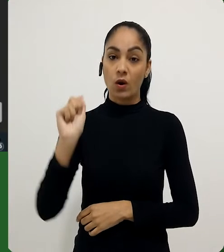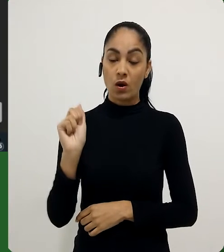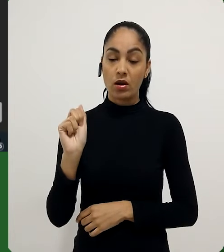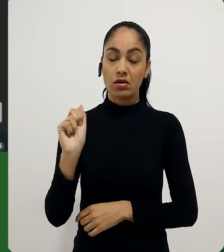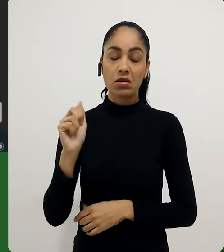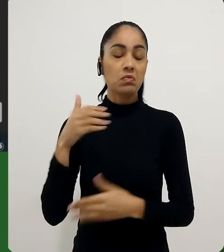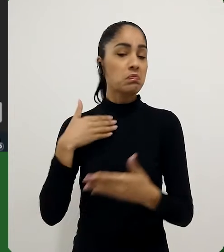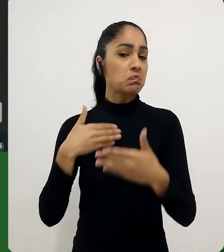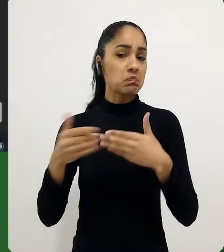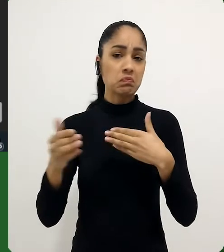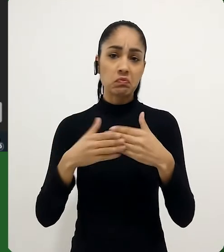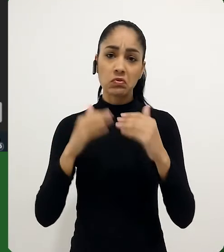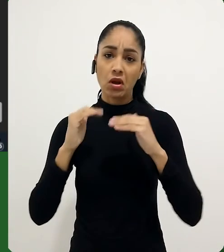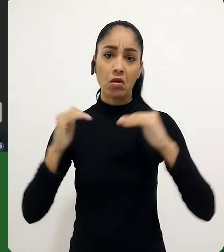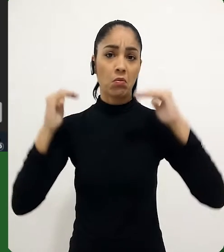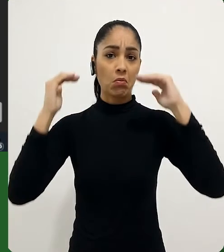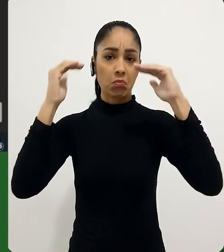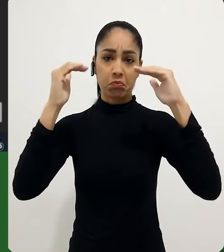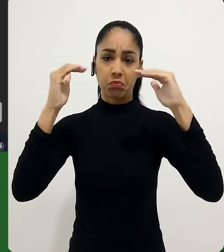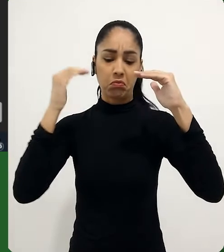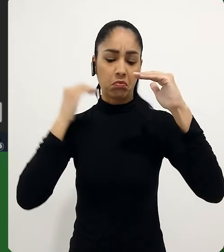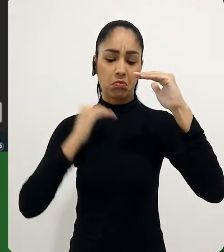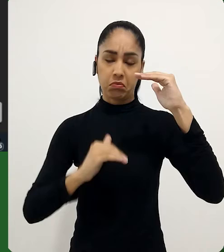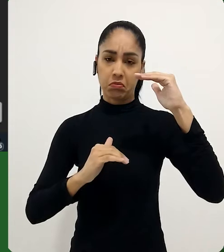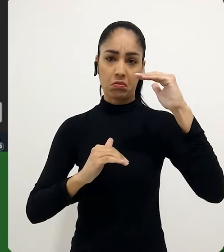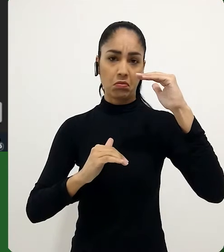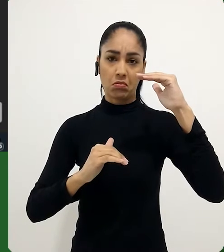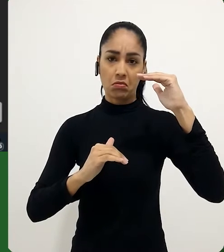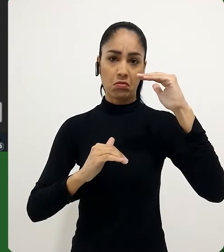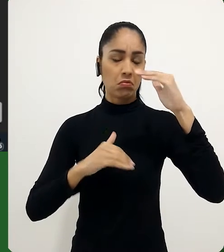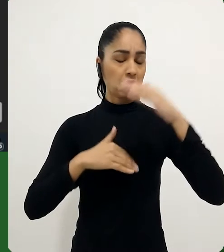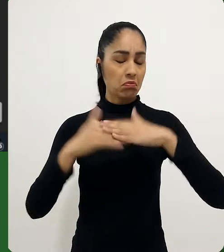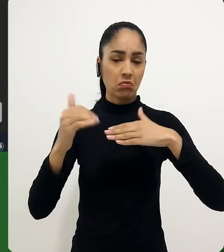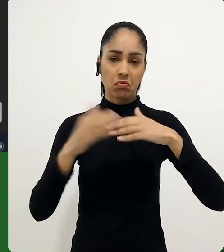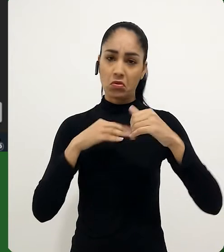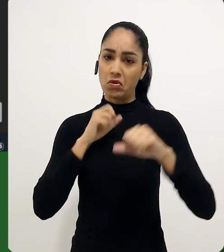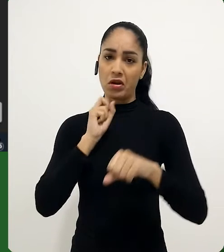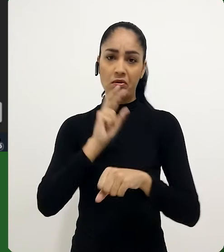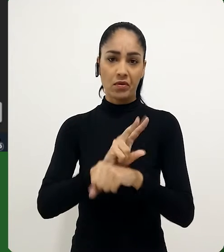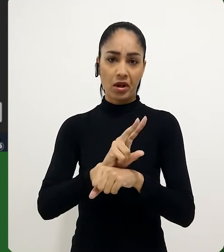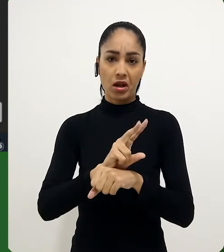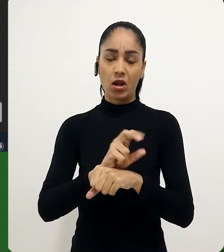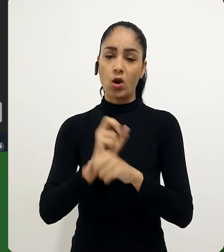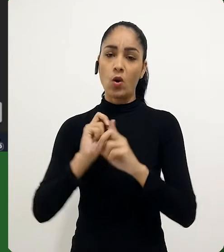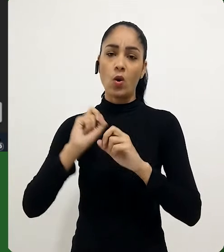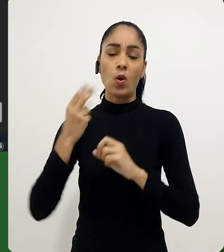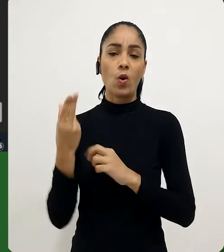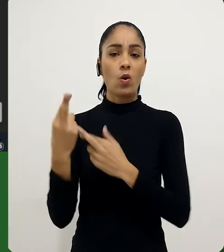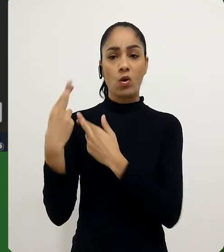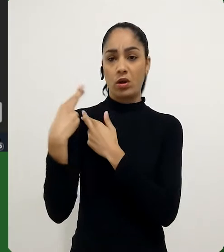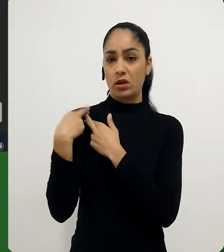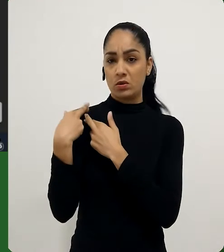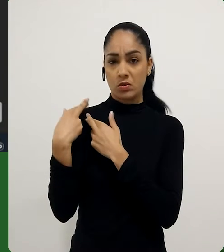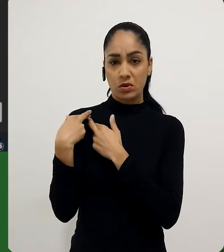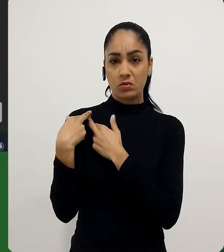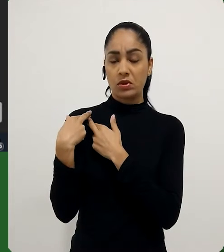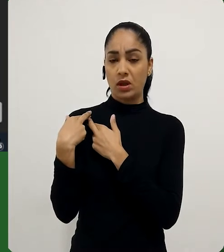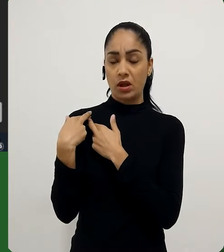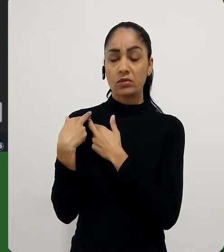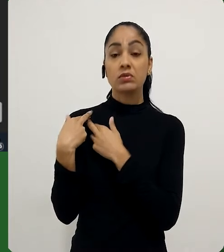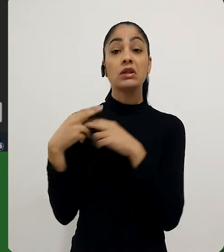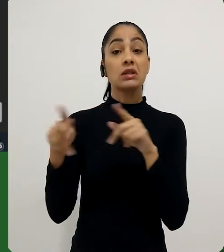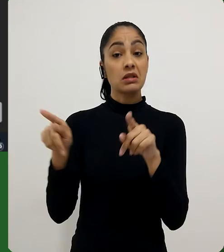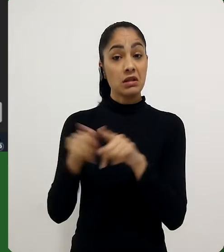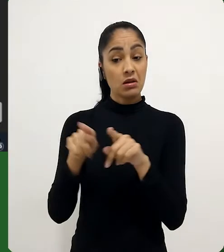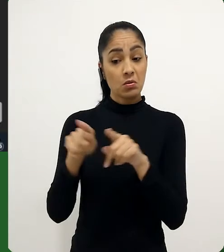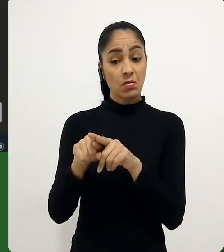aqui diz, né, segundo o decreto, independentemente do nível hierárquico, da natureza do cargo, ou da função,